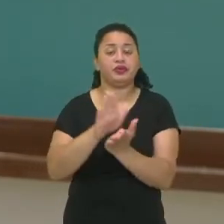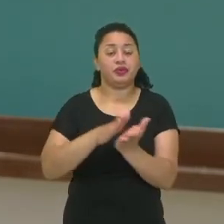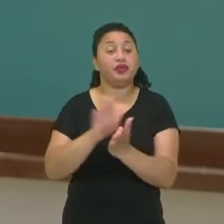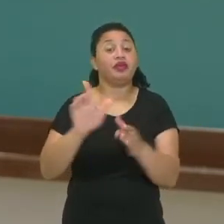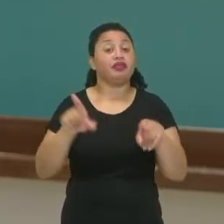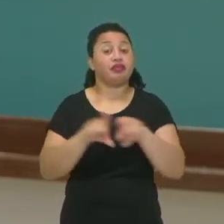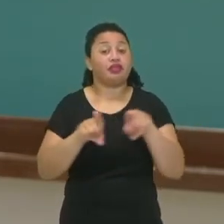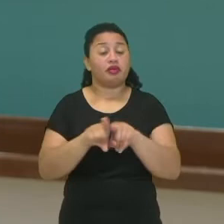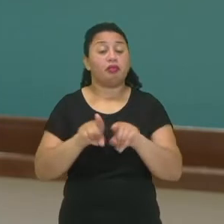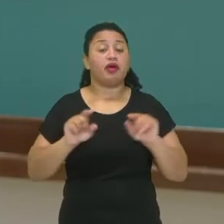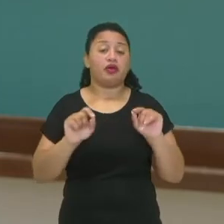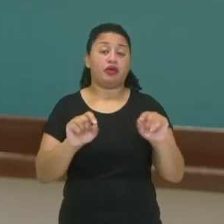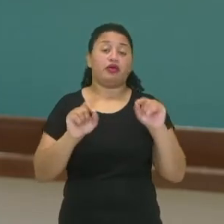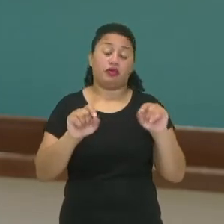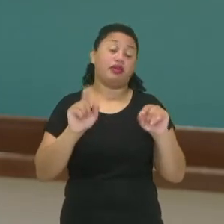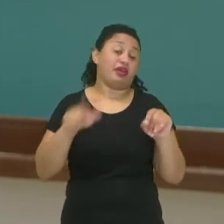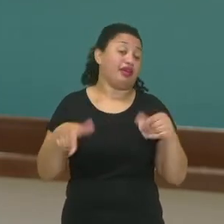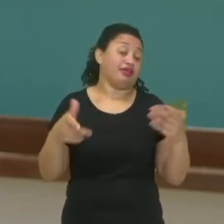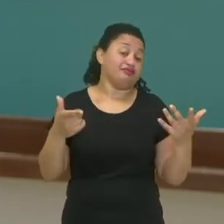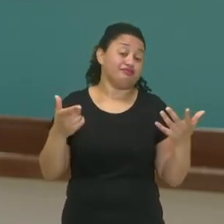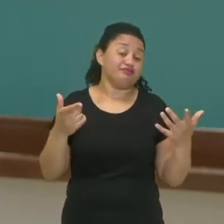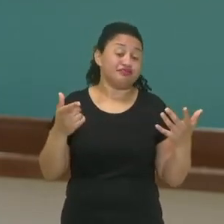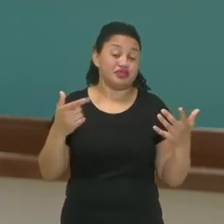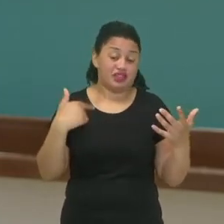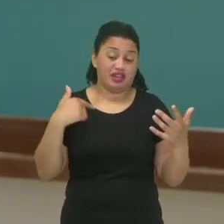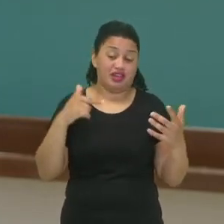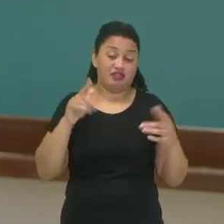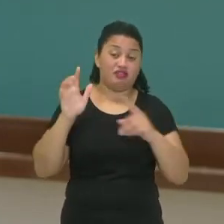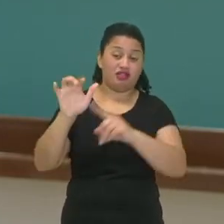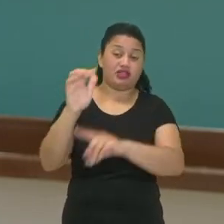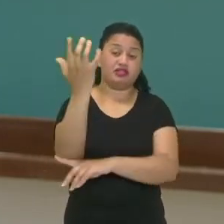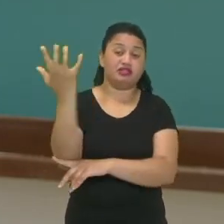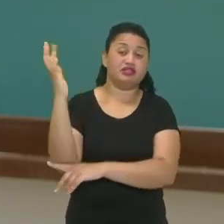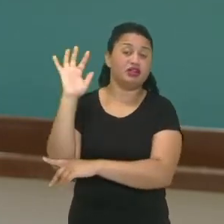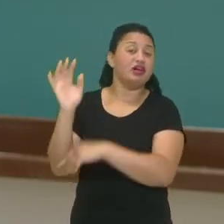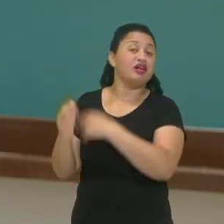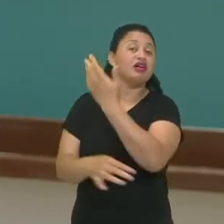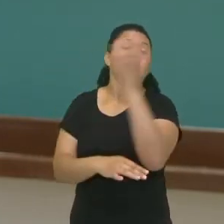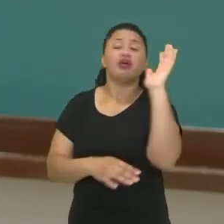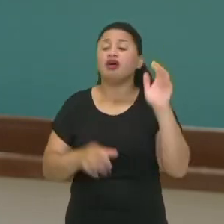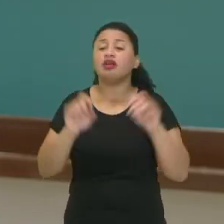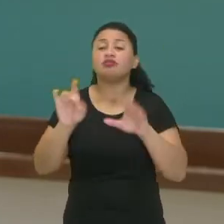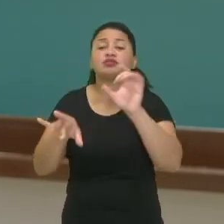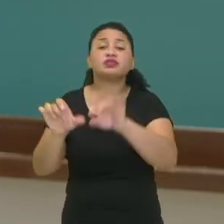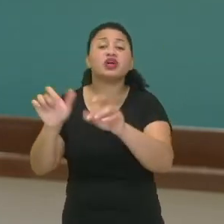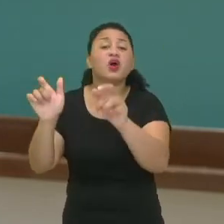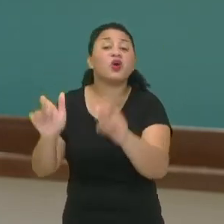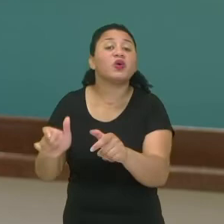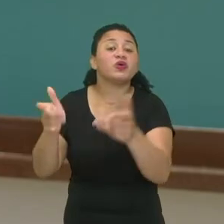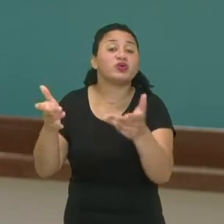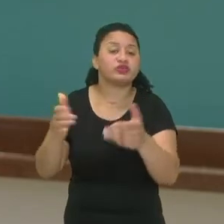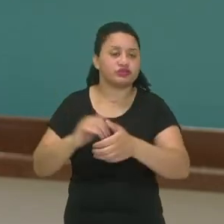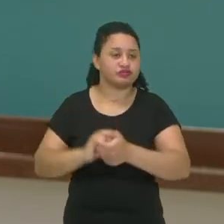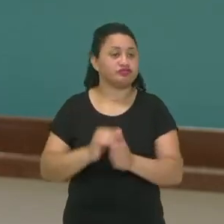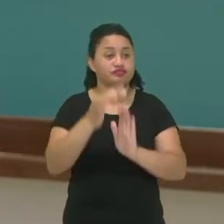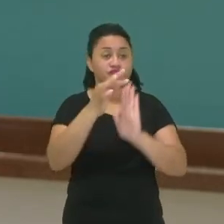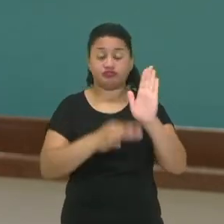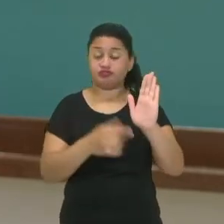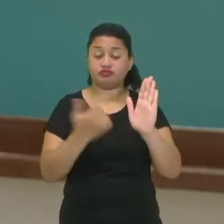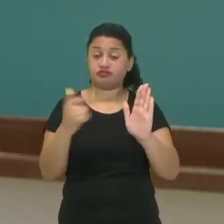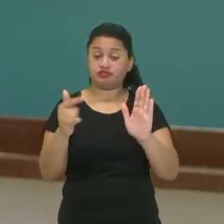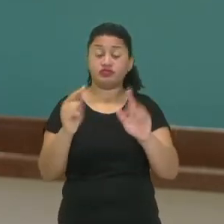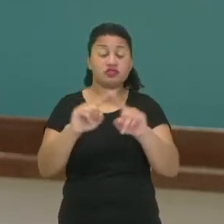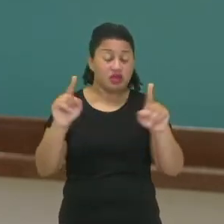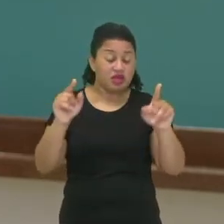cobram um preço em relação ao meio ambiente. Para onde que vai? O artigo não fala, mas nós podemos